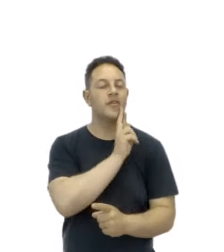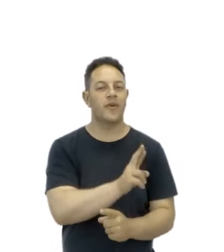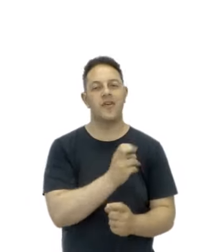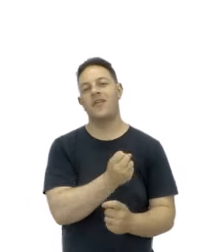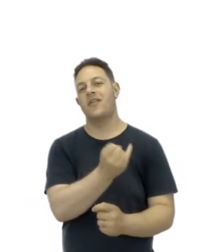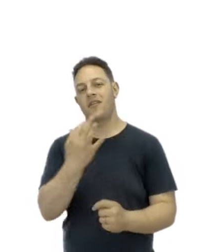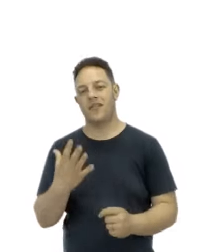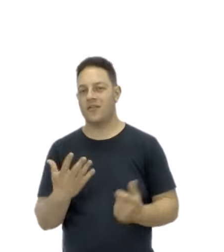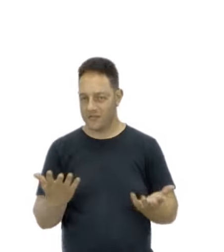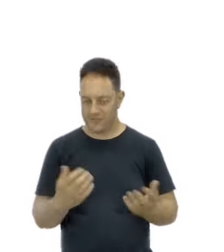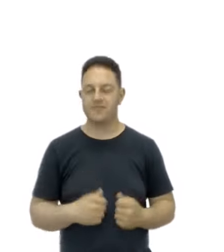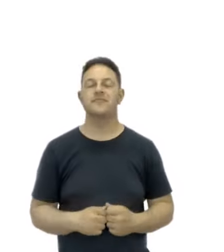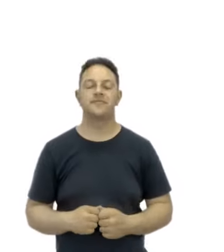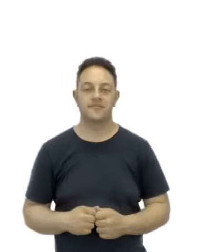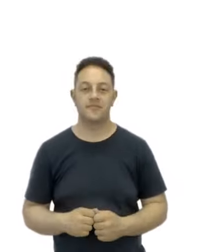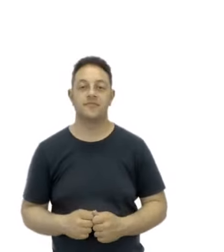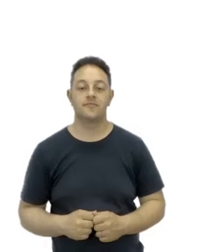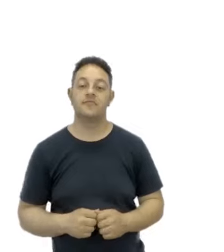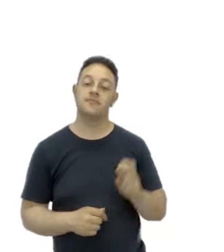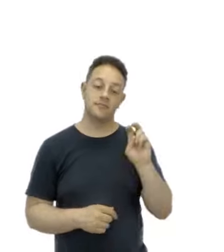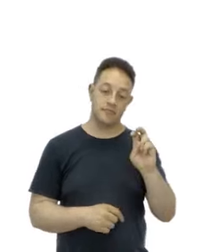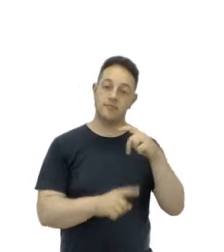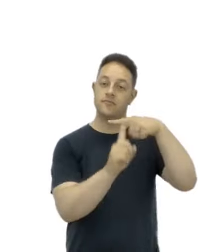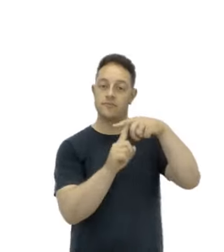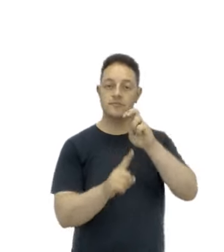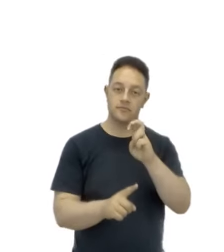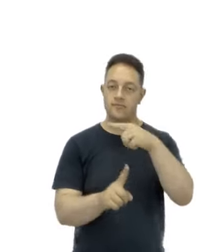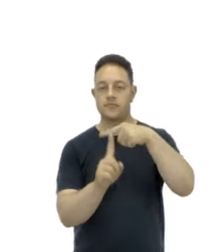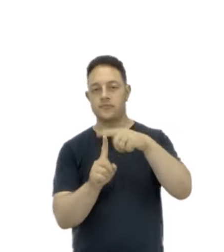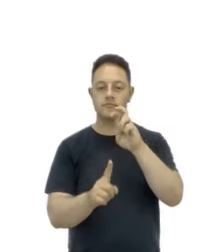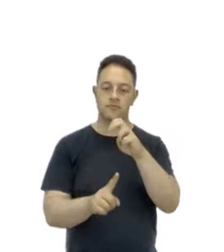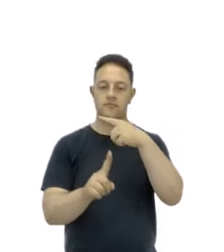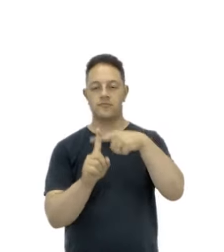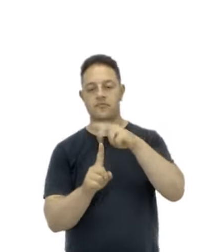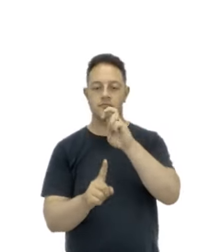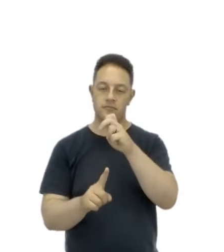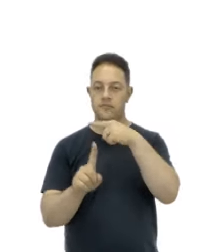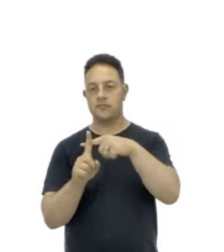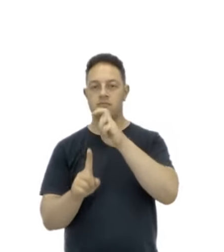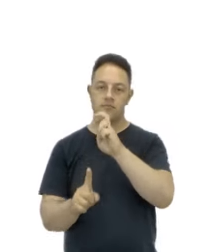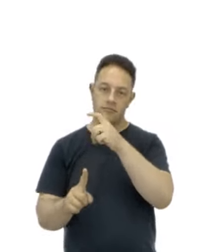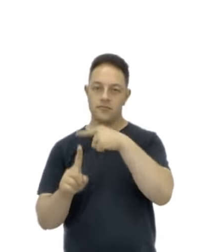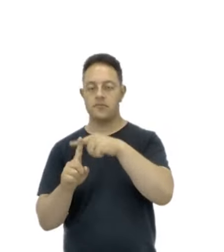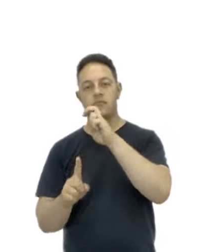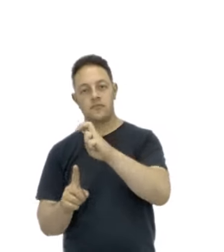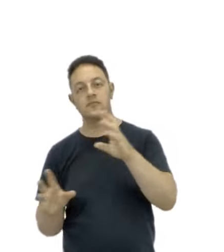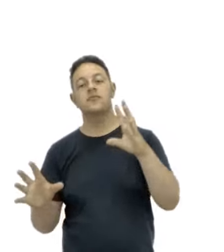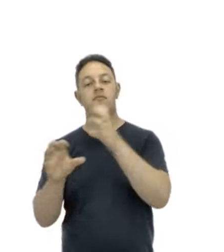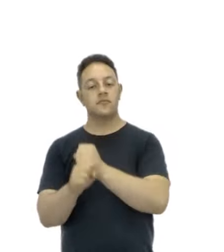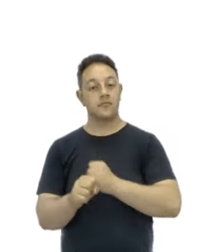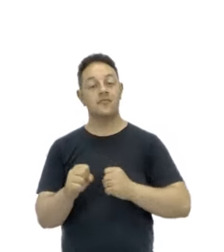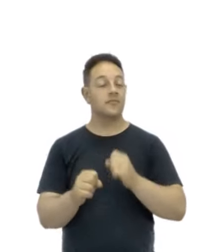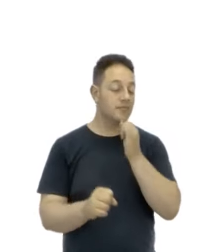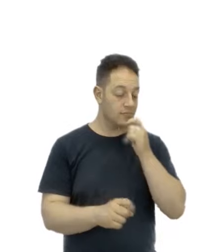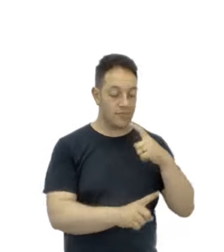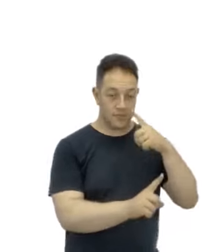de quantidades iguais. 5 mais 5 mais 5 mais 5 mais 5, ou seja, 5, 6